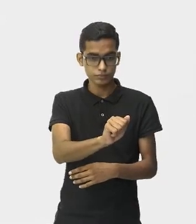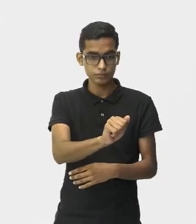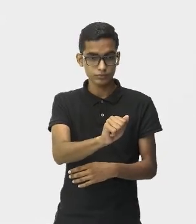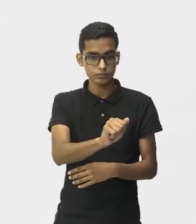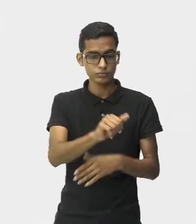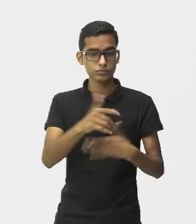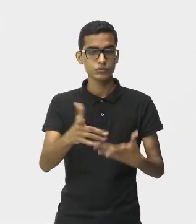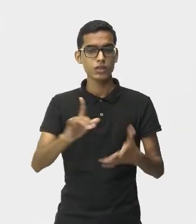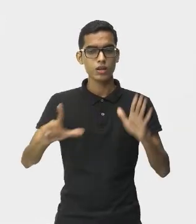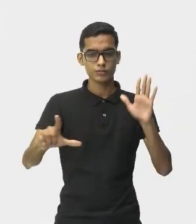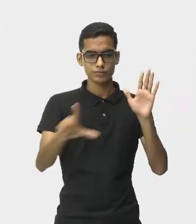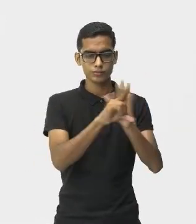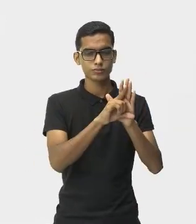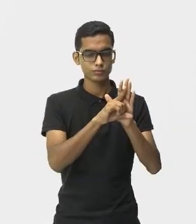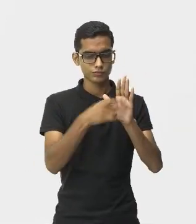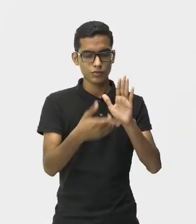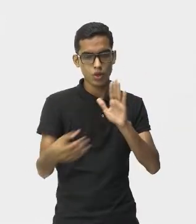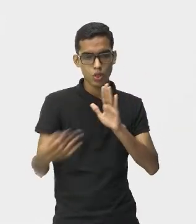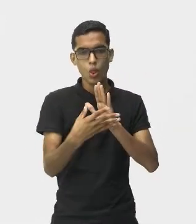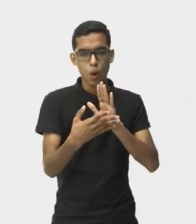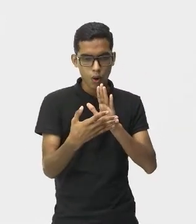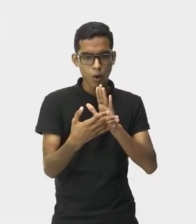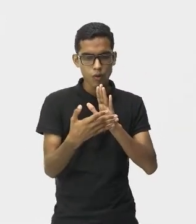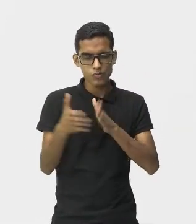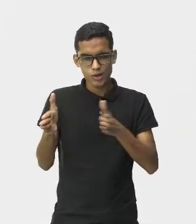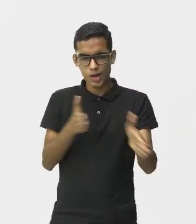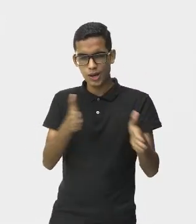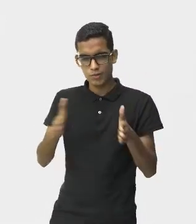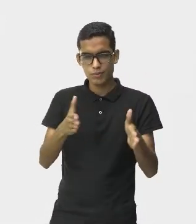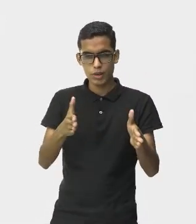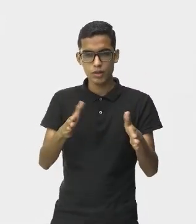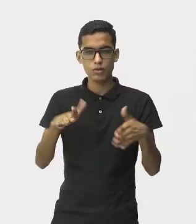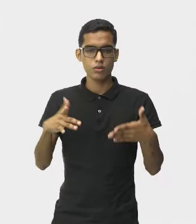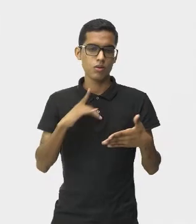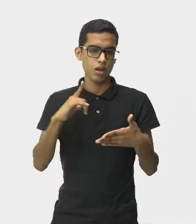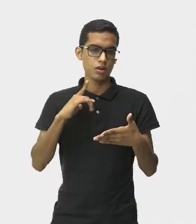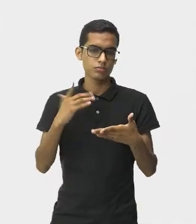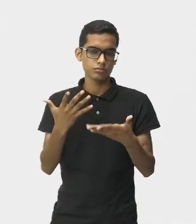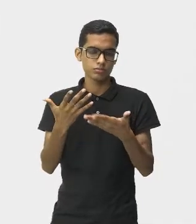até pela legislação vigente naquela época, tá, gente?